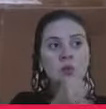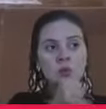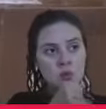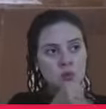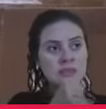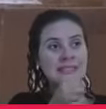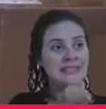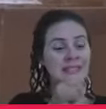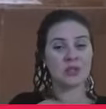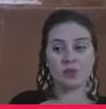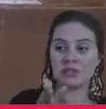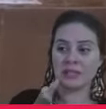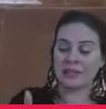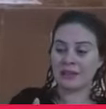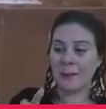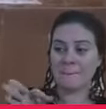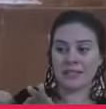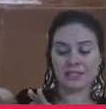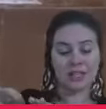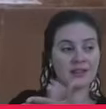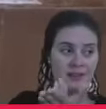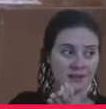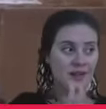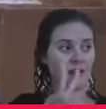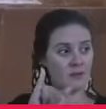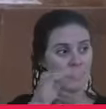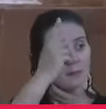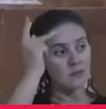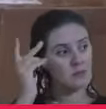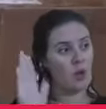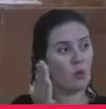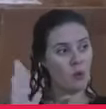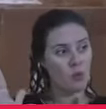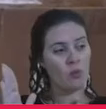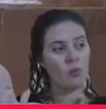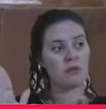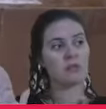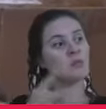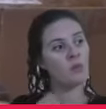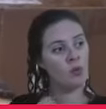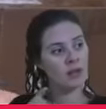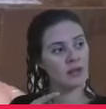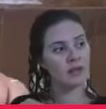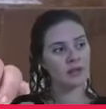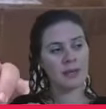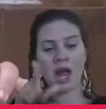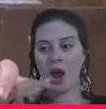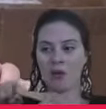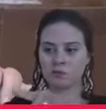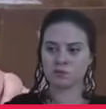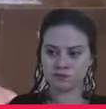se nós entrarmos sem planejar vai ter gente que pode morrer até afogada no Lago E aí ele virou e